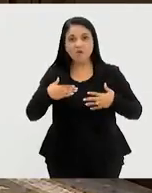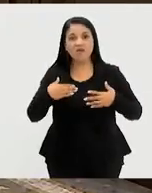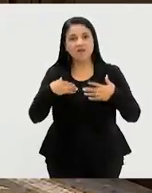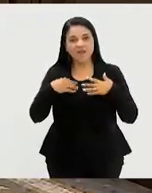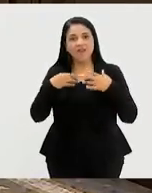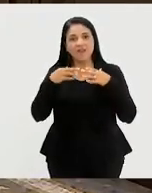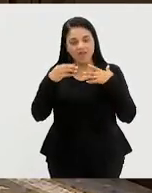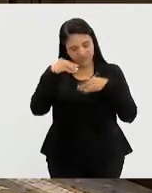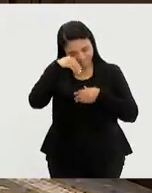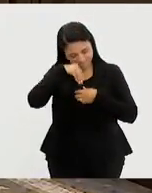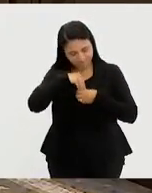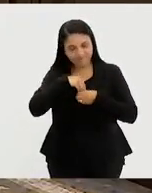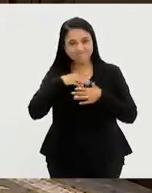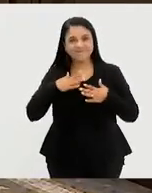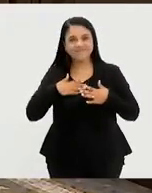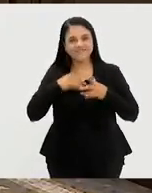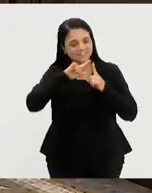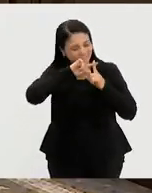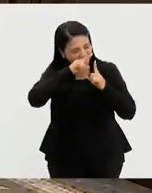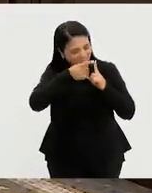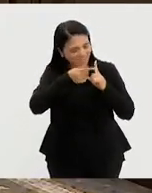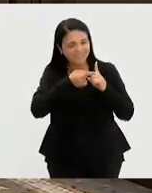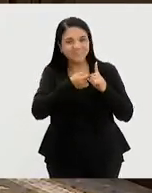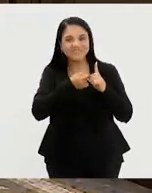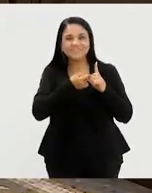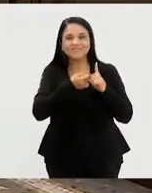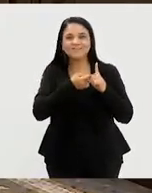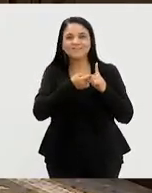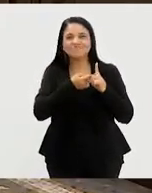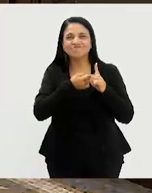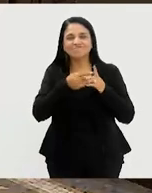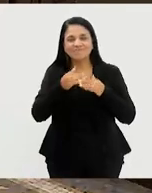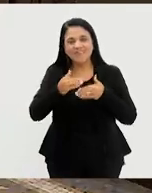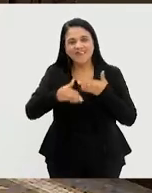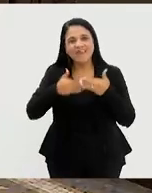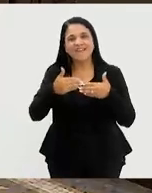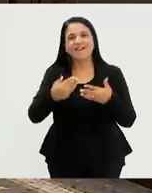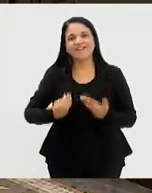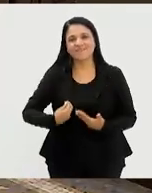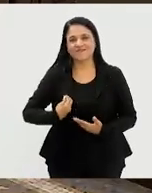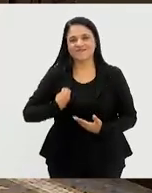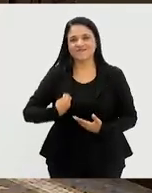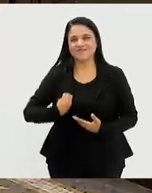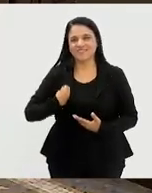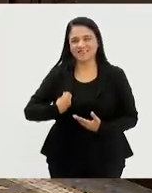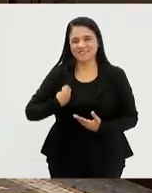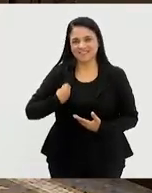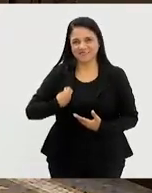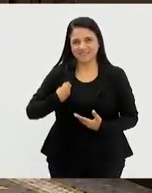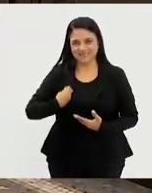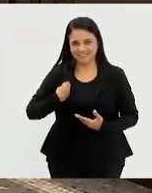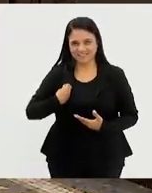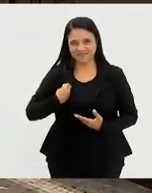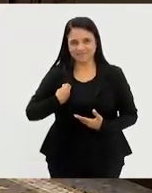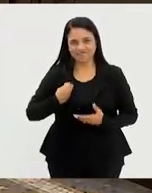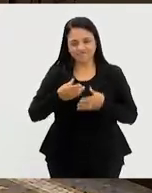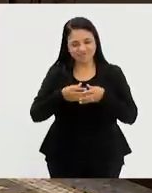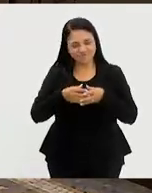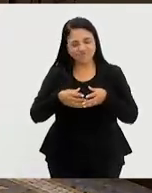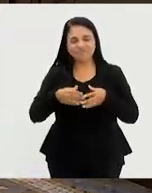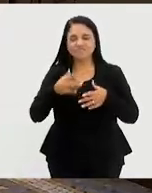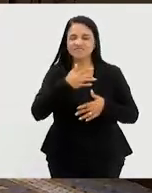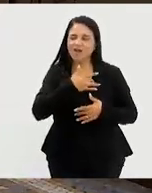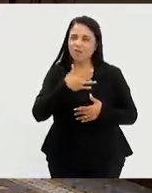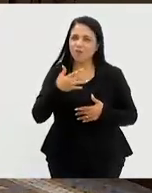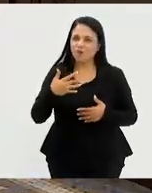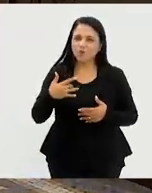um templo de um de de uma construção de uma vida que está por vir e que a gente espera que venha com muita saúde